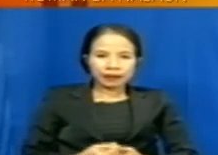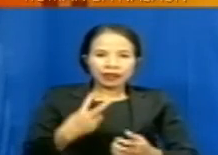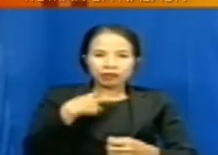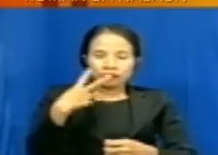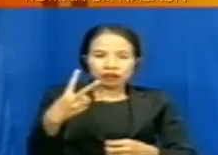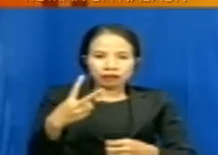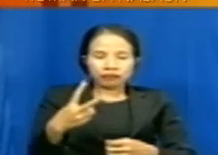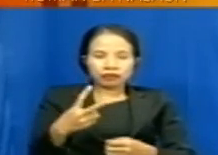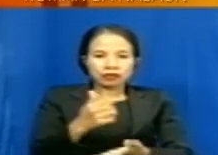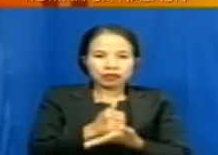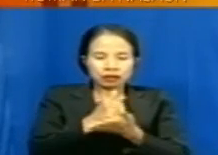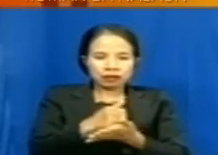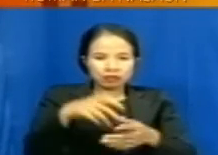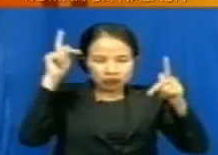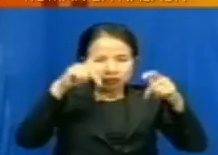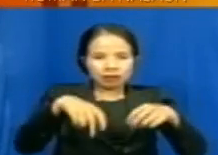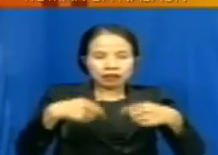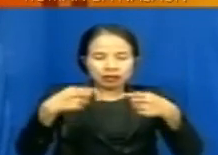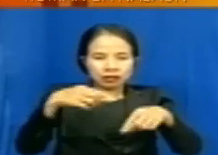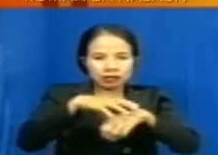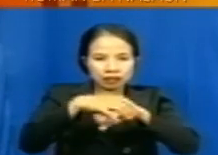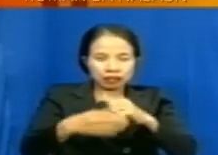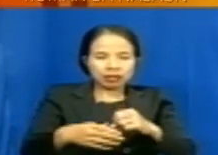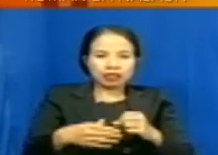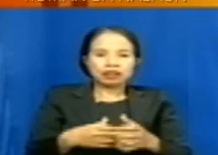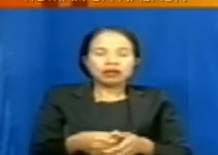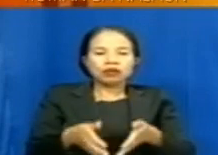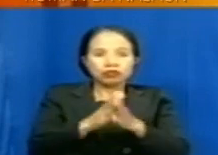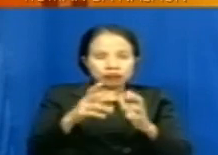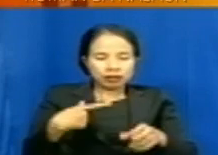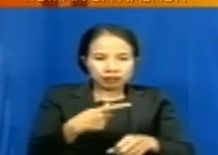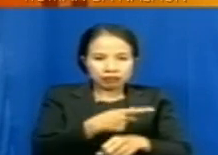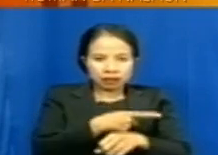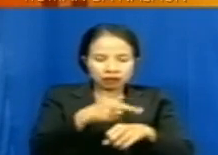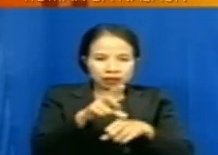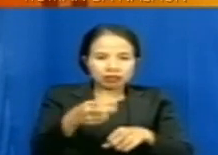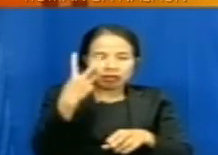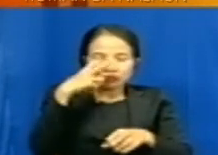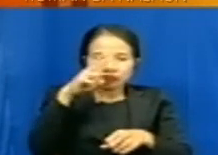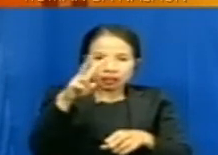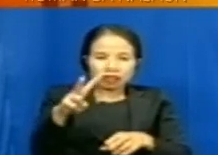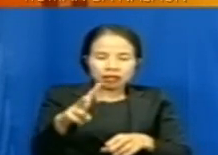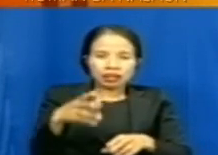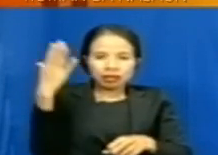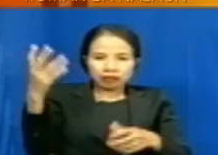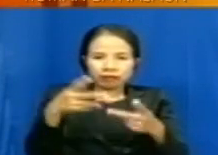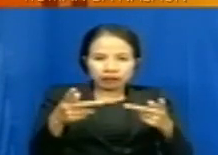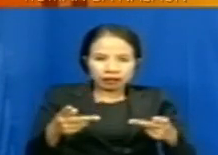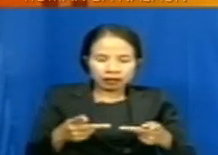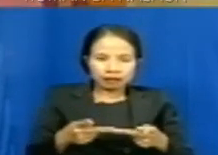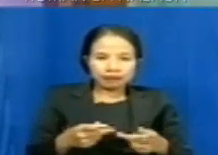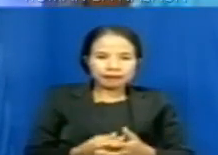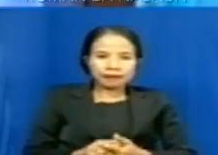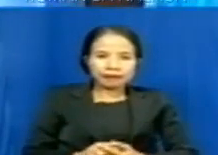Porta-voz Solidariedade Bacaso disputa Raya Emete Laran Russo Parlamento Nacional. Atual fiscalização e a terreno.